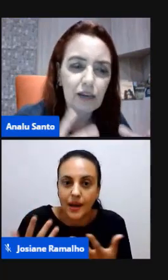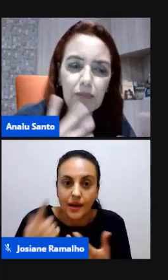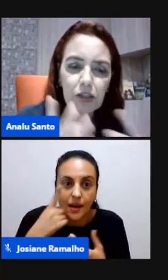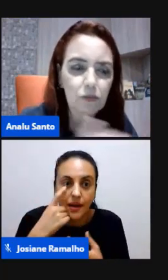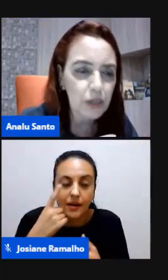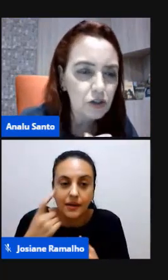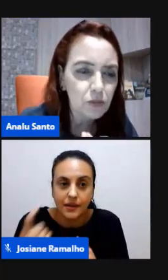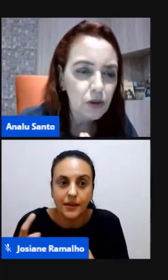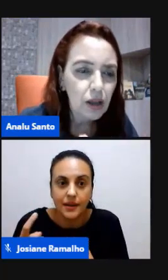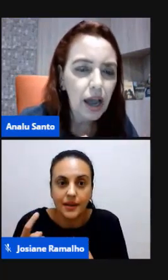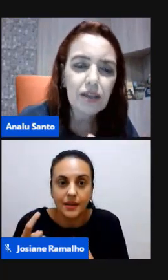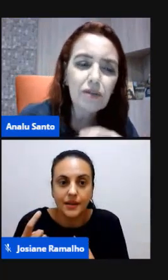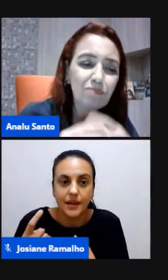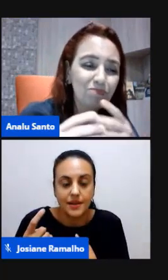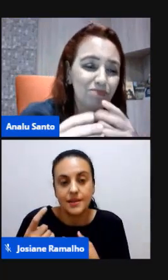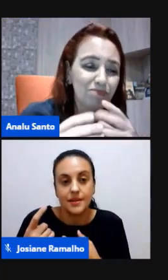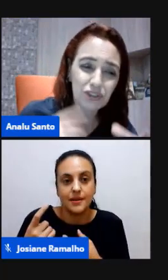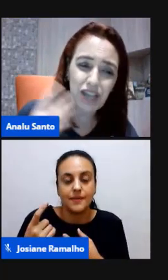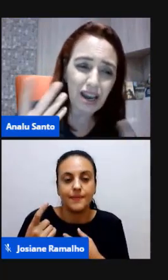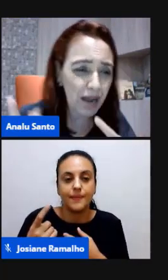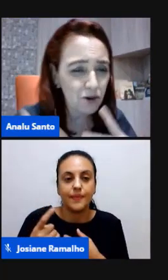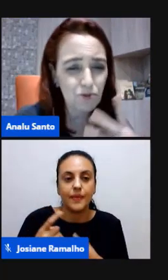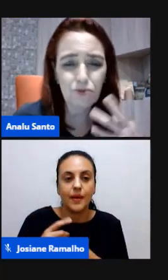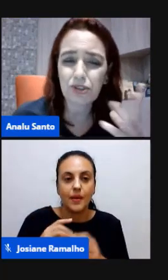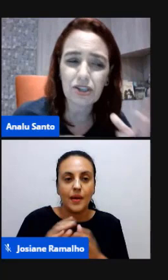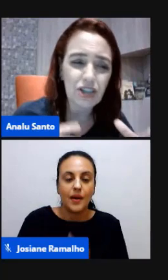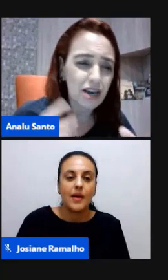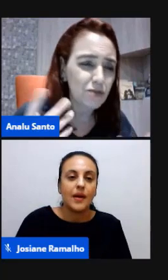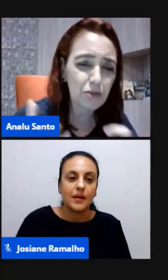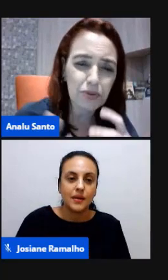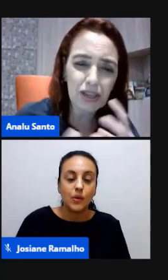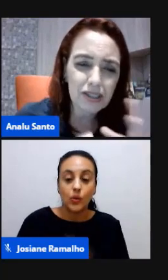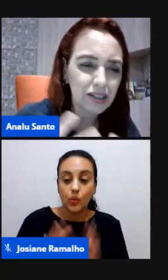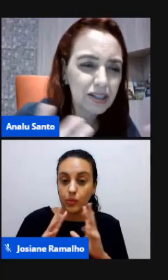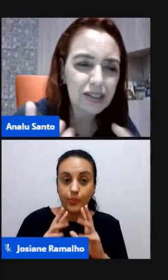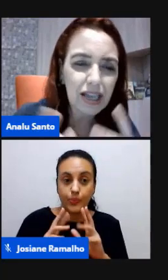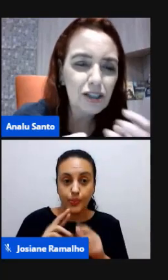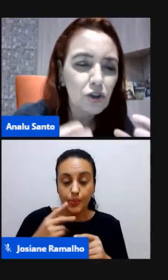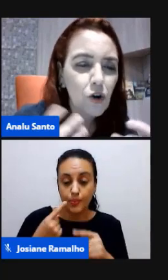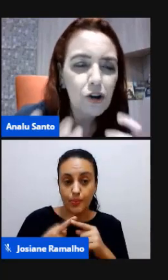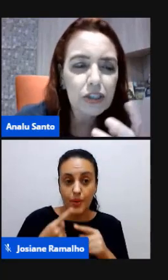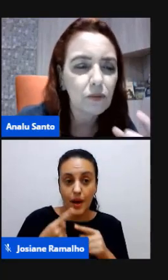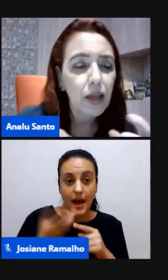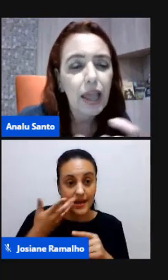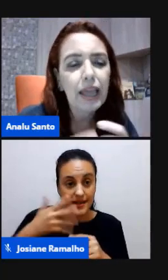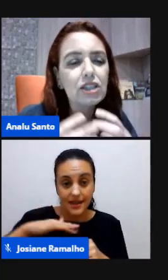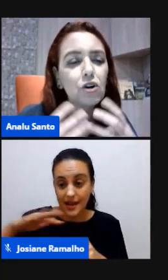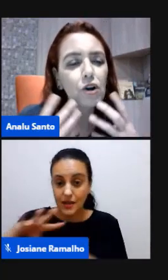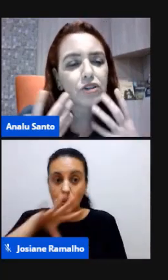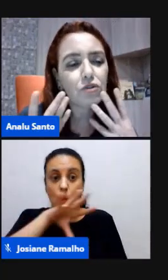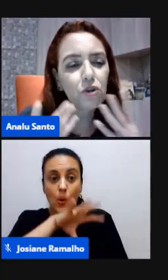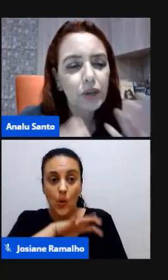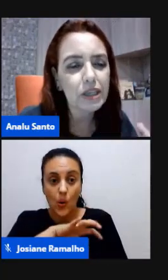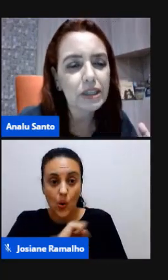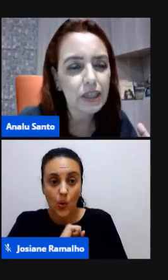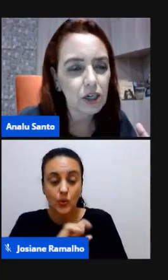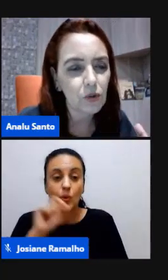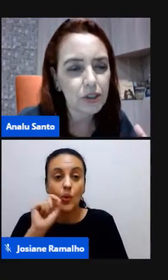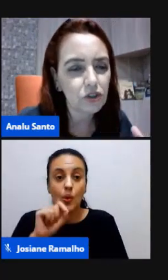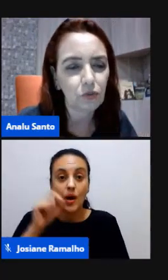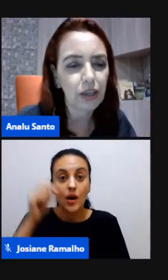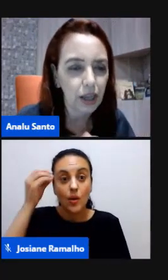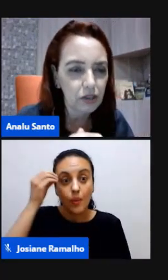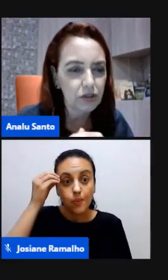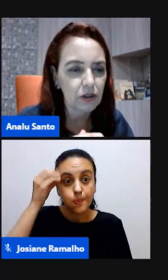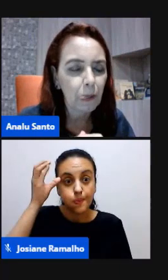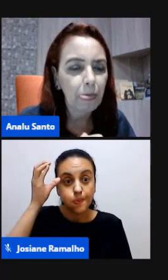ficar naquele mesmismo, aí gera bagunça, gera coisa, porque as crianças, elas gostam de conhecer